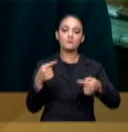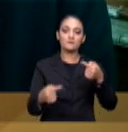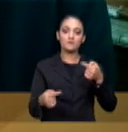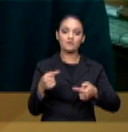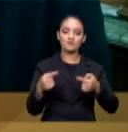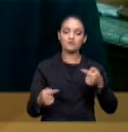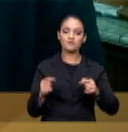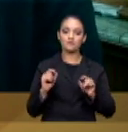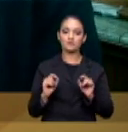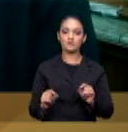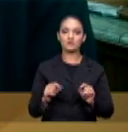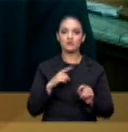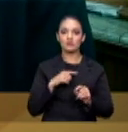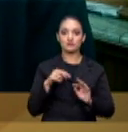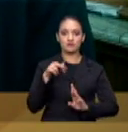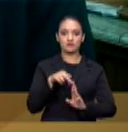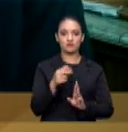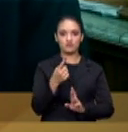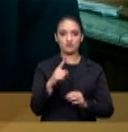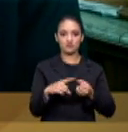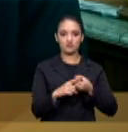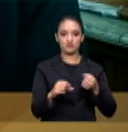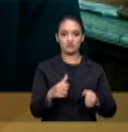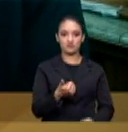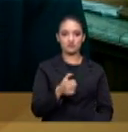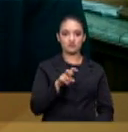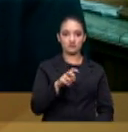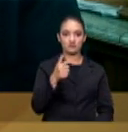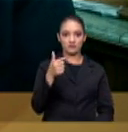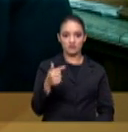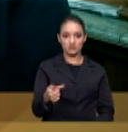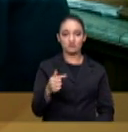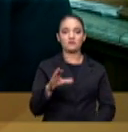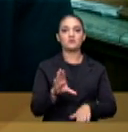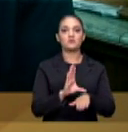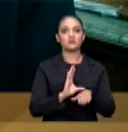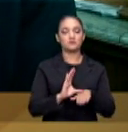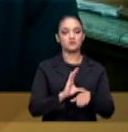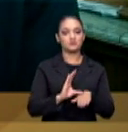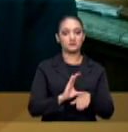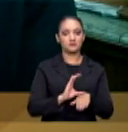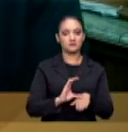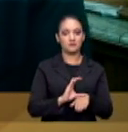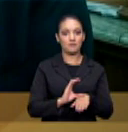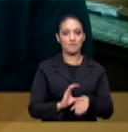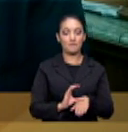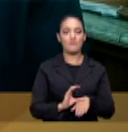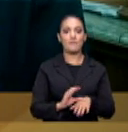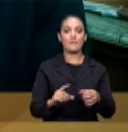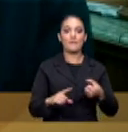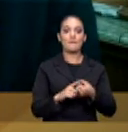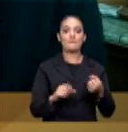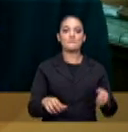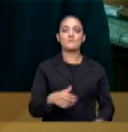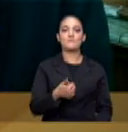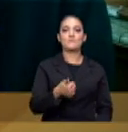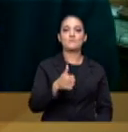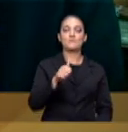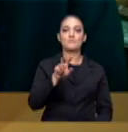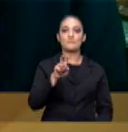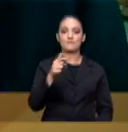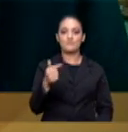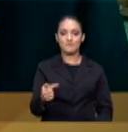o alcance do inciso 1 do artigo 157 da Constituição Federal. Artigo